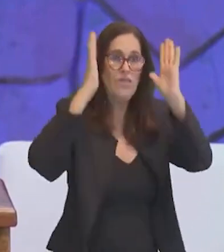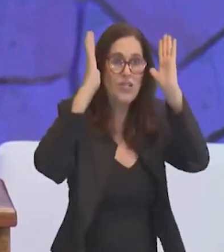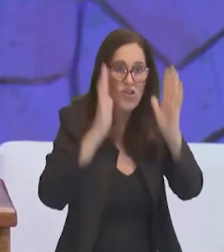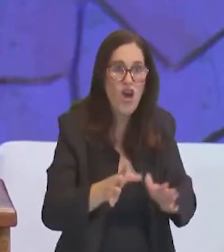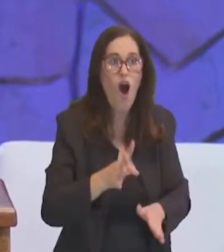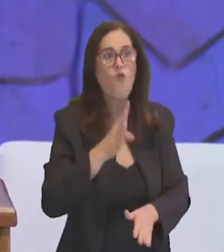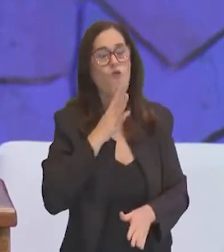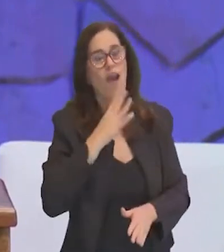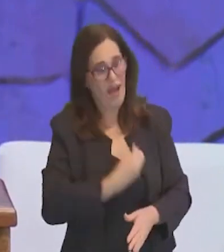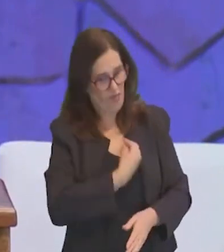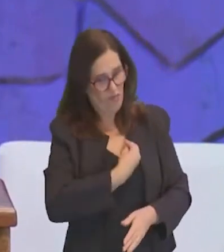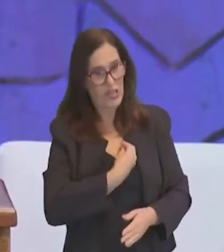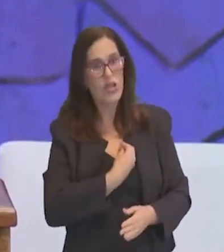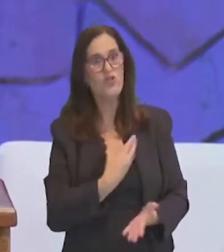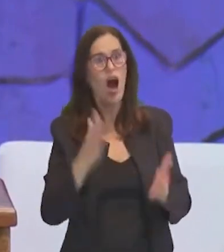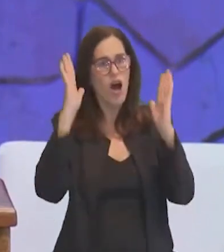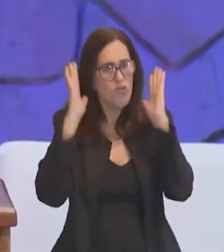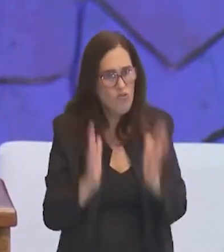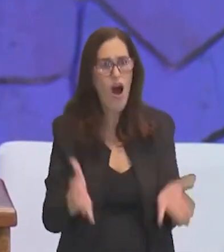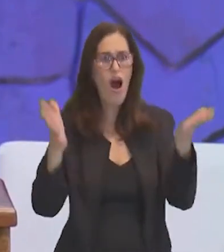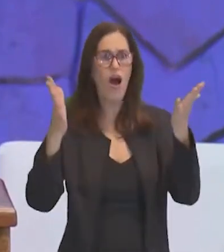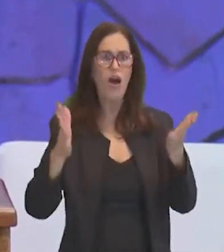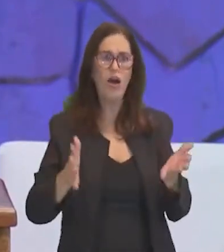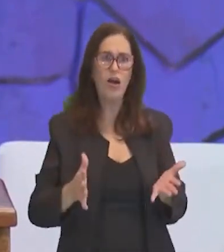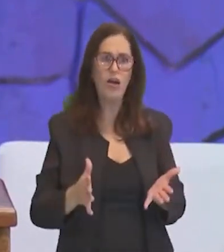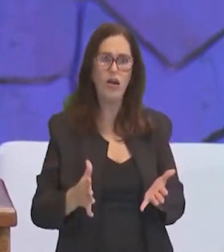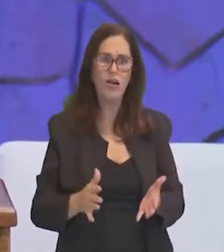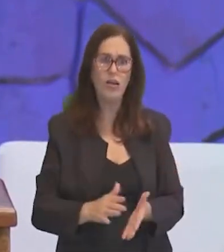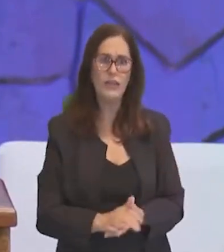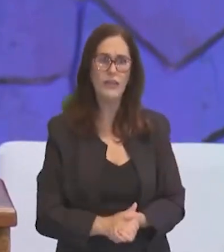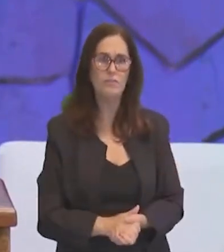que você lembra, que você viveu.